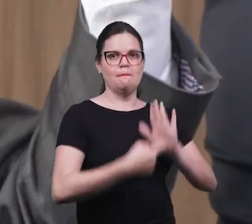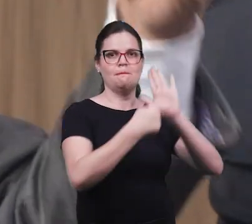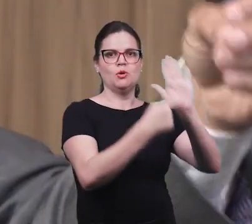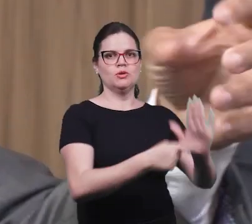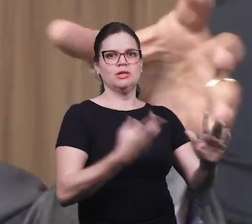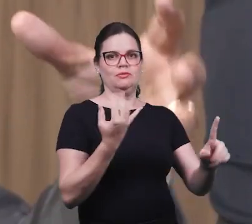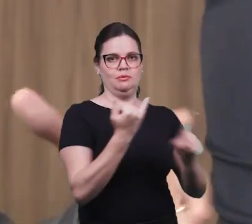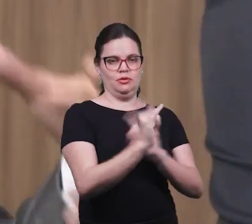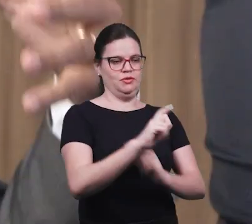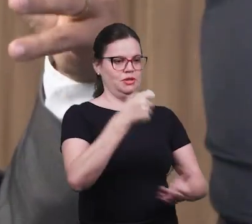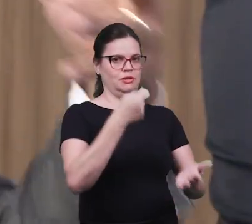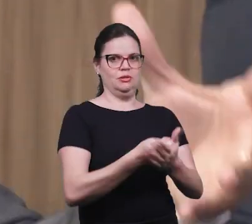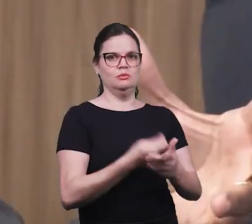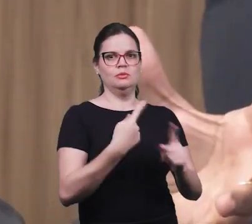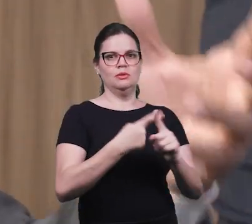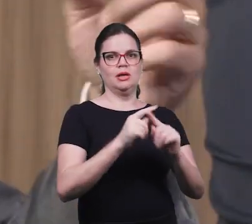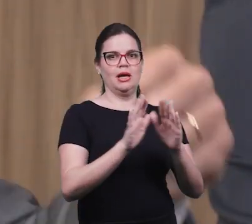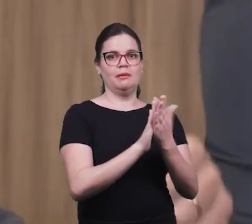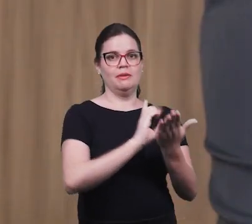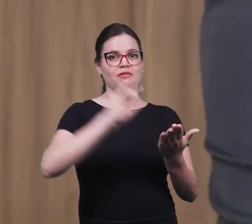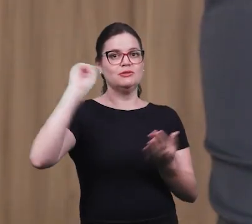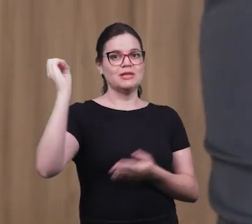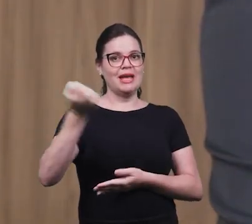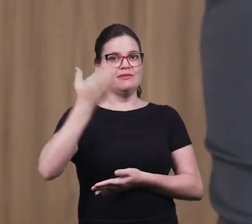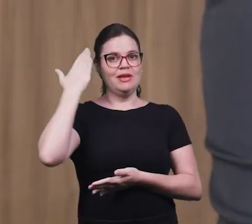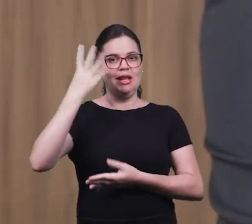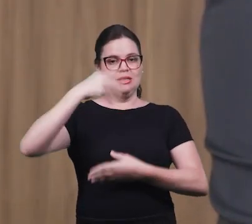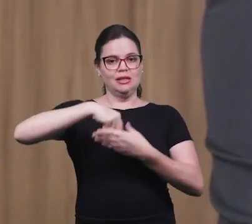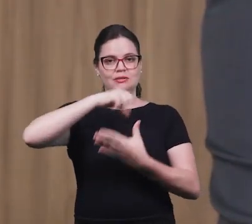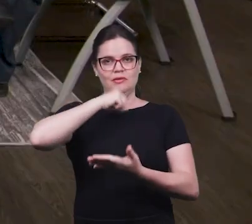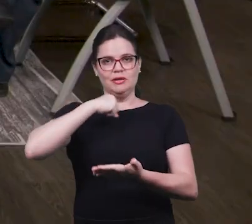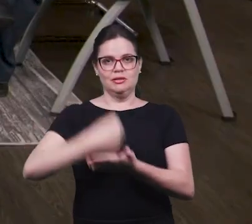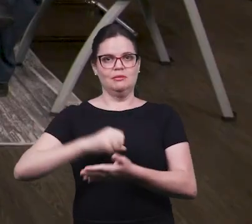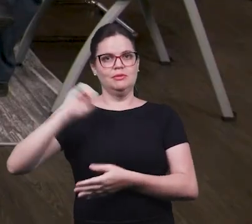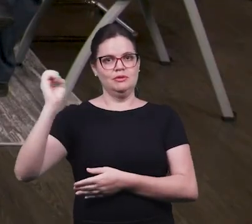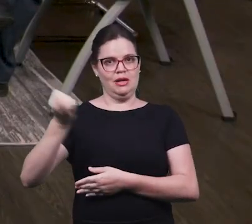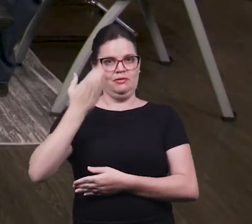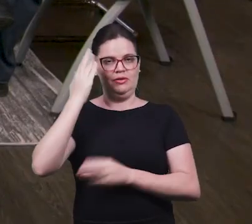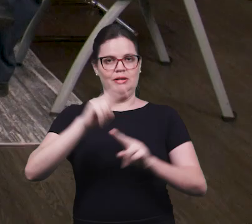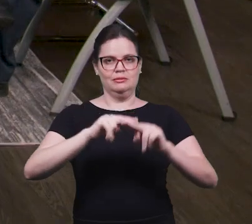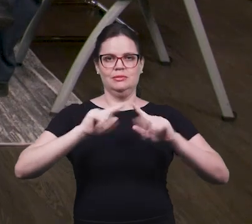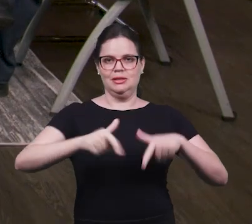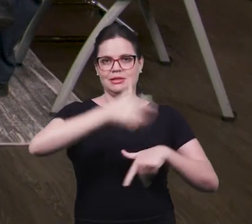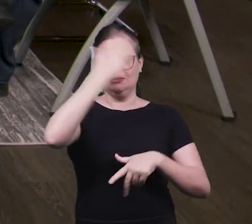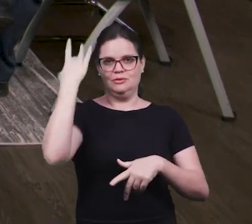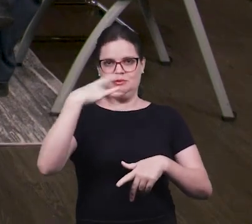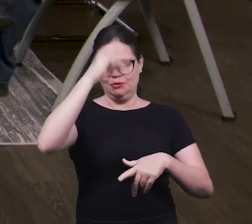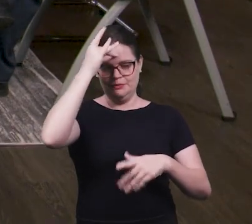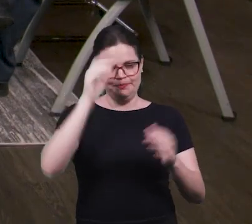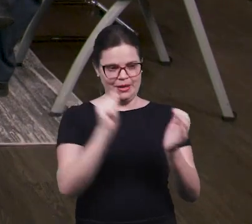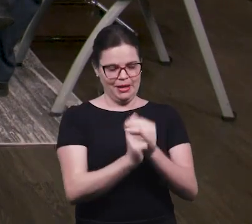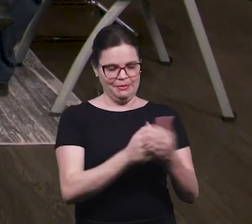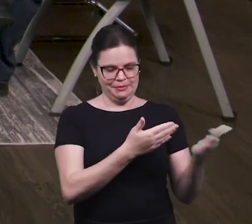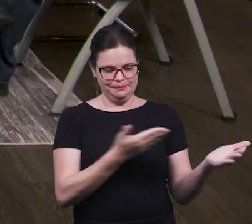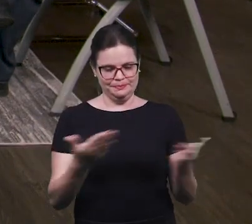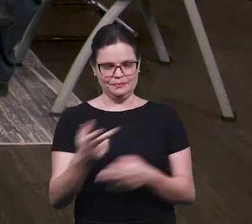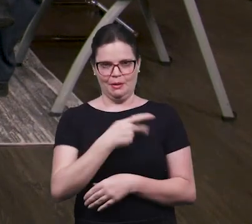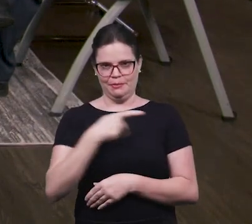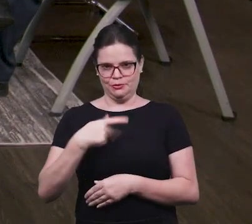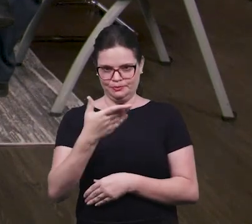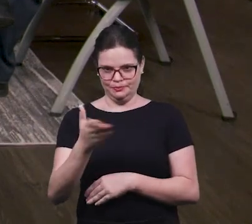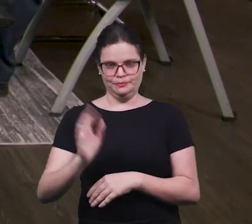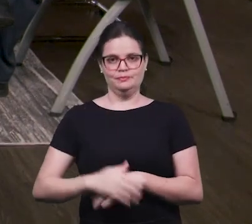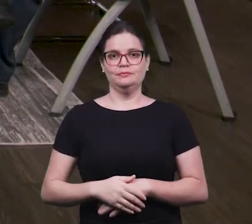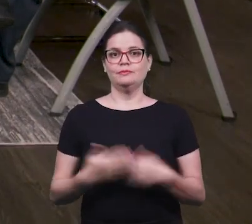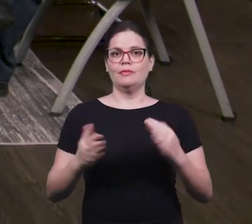contexto profético, era a palavra revelada pela operação do Espírito Santo. Amém. Amém. Pastor Douglas. A comunhão é o legado